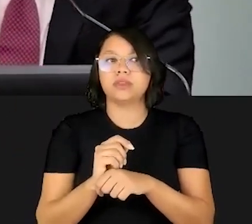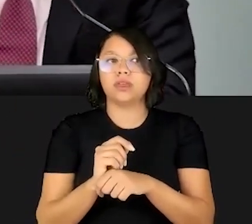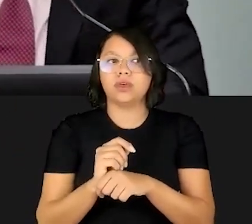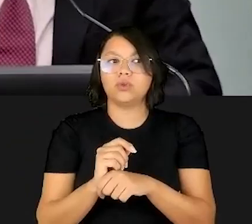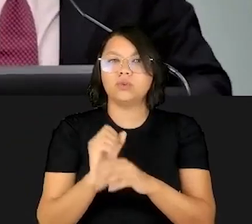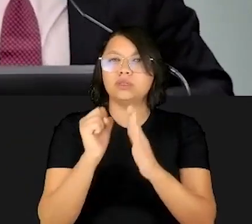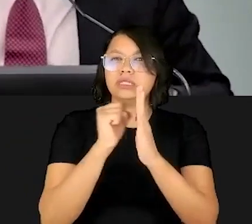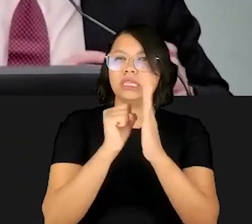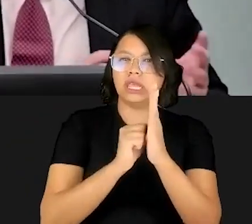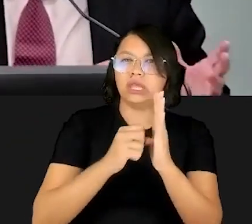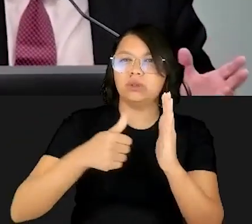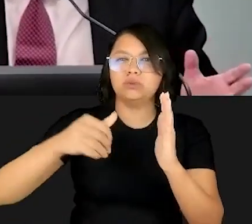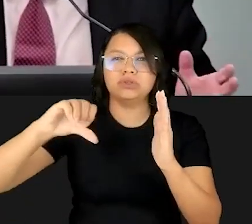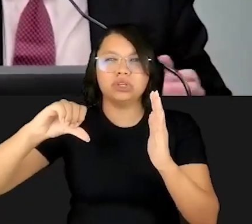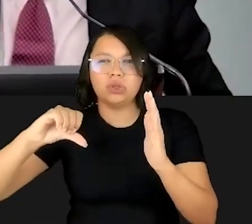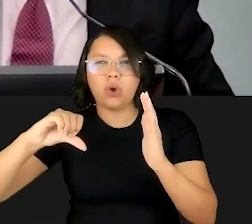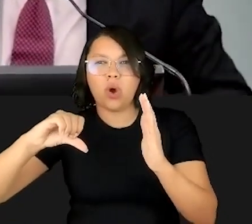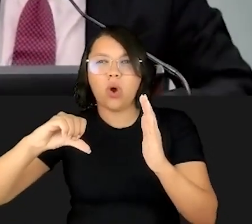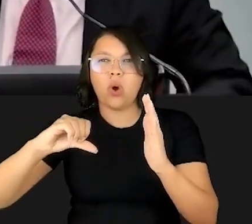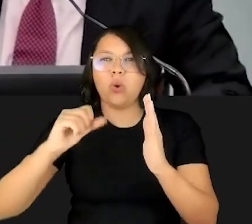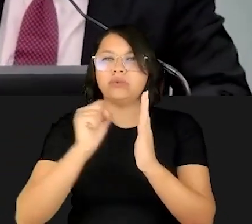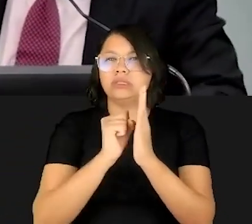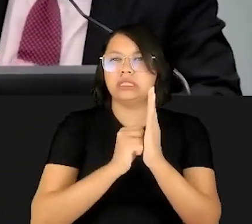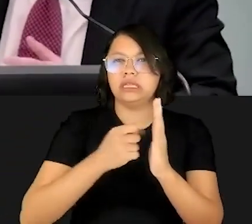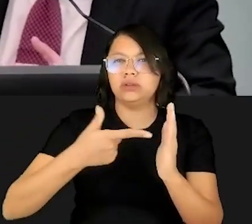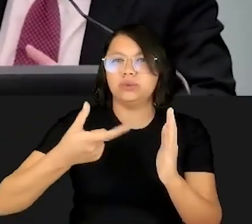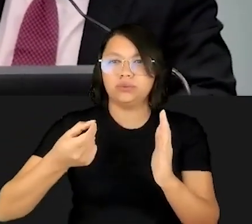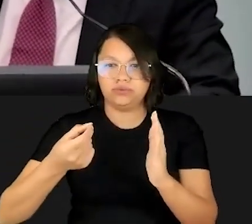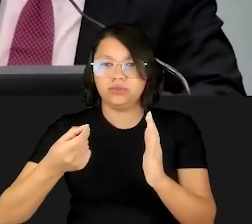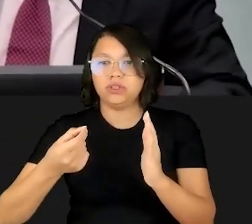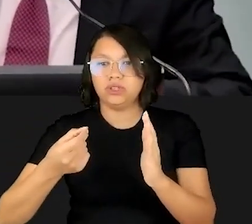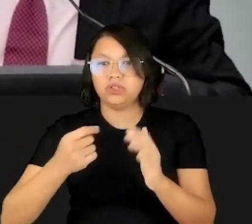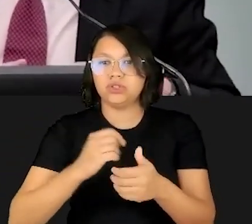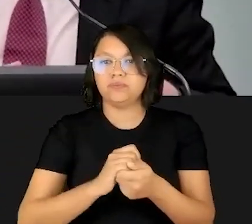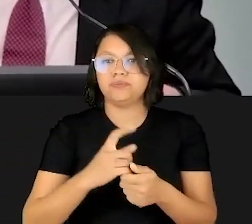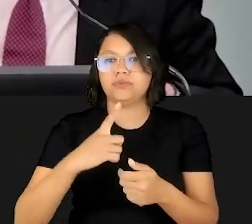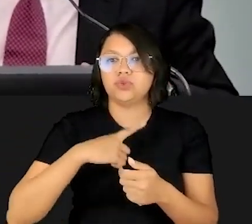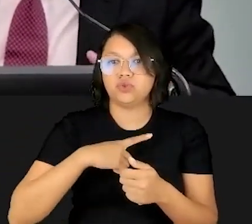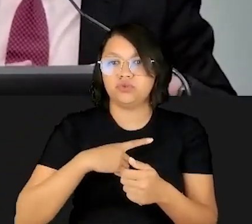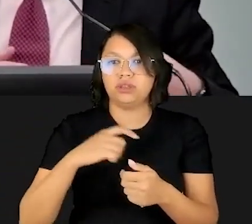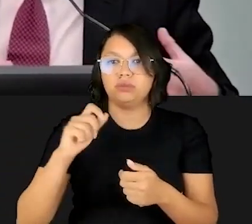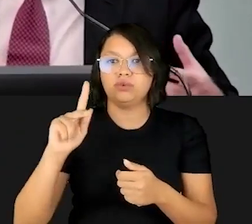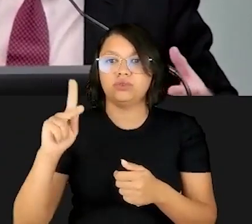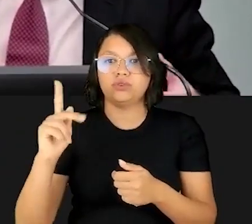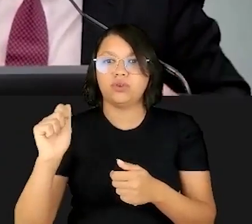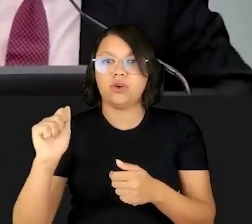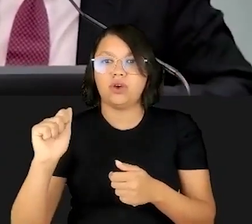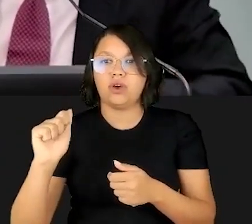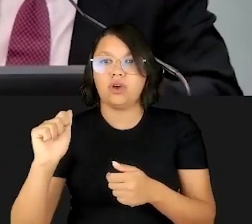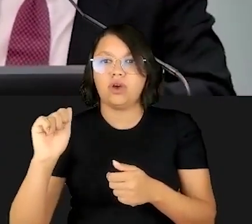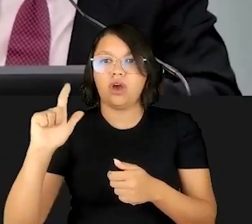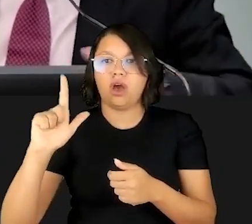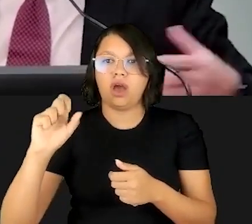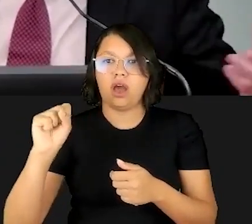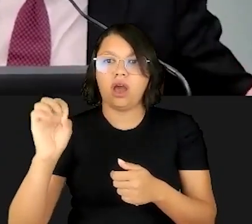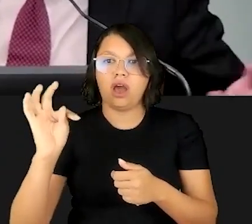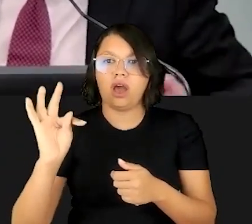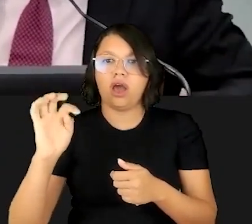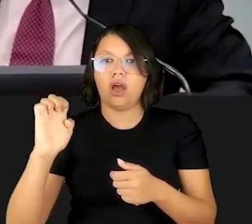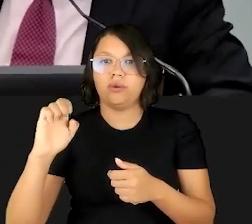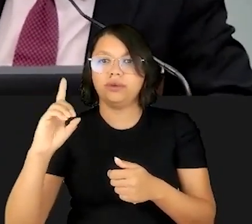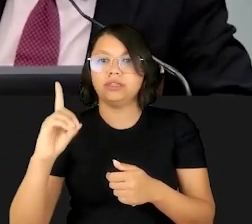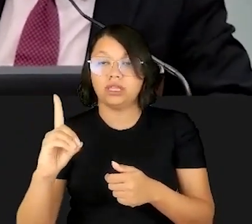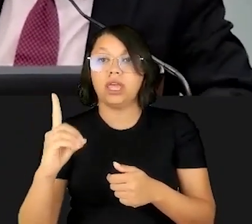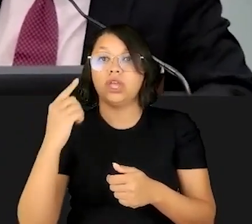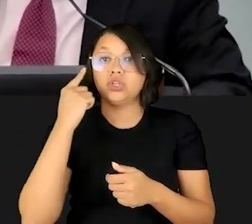para o século XX. Tivemos Lister criando a questão da asepsia, que começou a permitir cirurgias mais ousadas, né? Que antes os pacientes